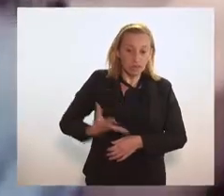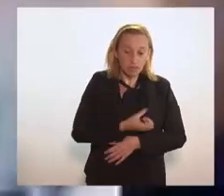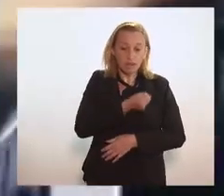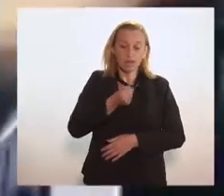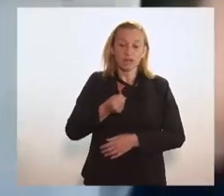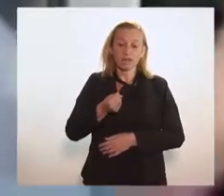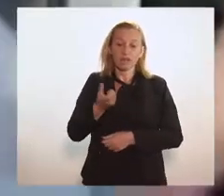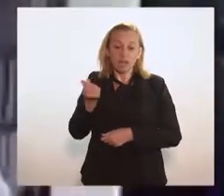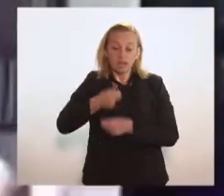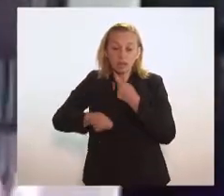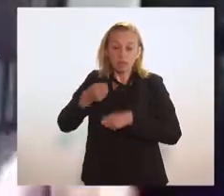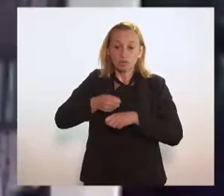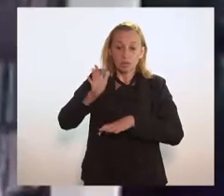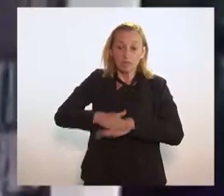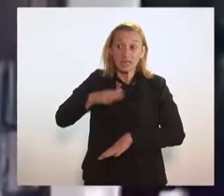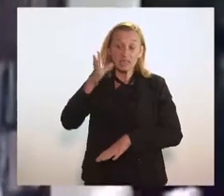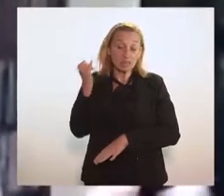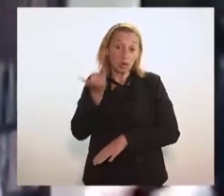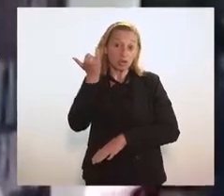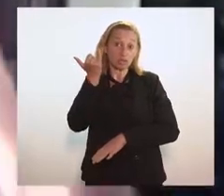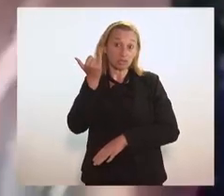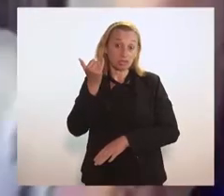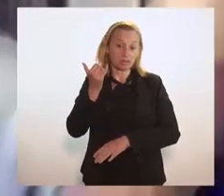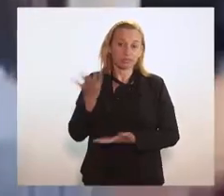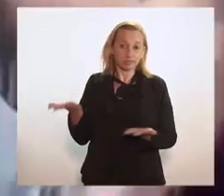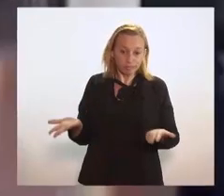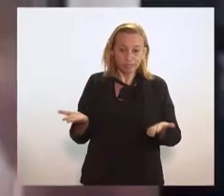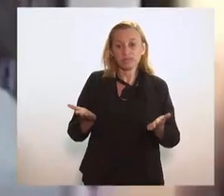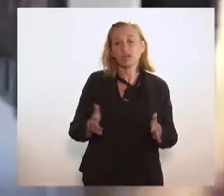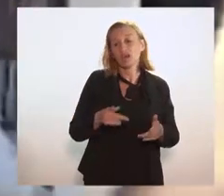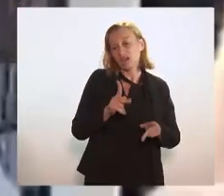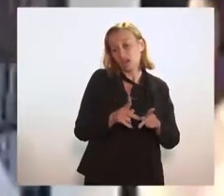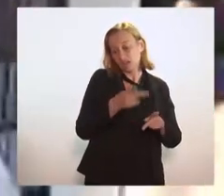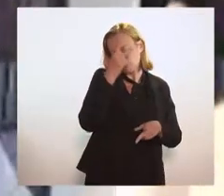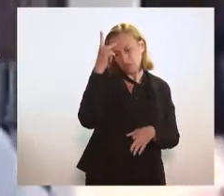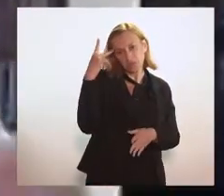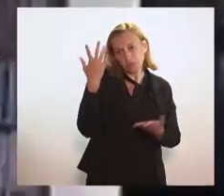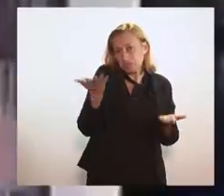A economia que é o mais importante. Então, as pessoas